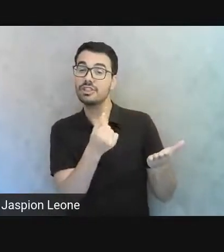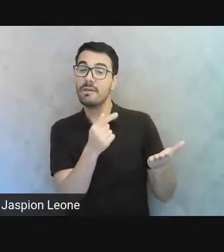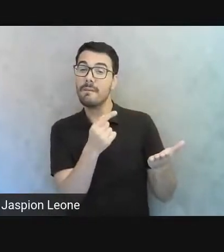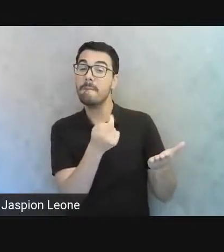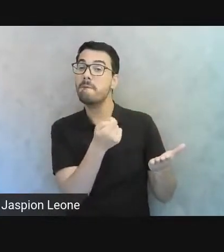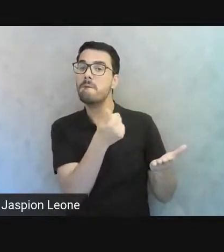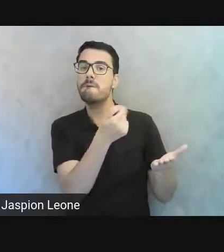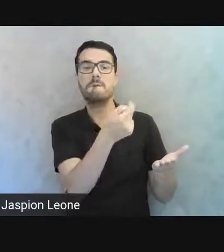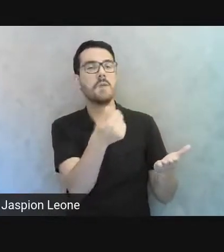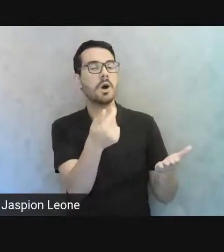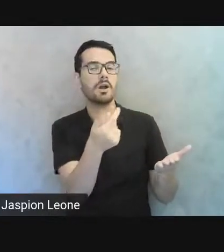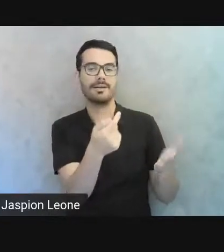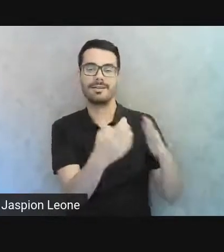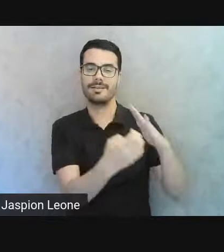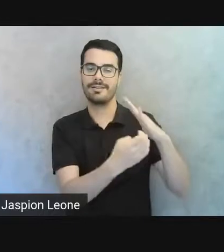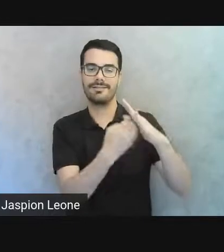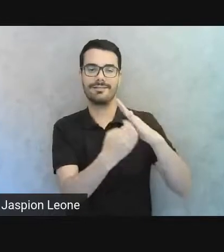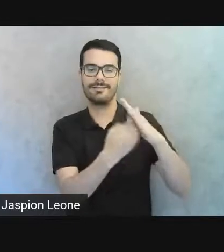empresas,